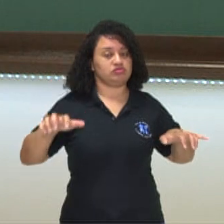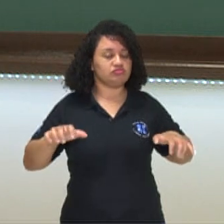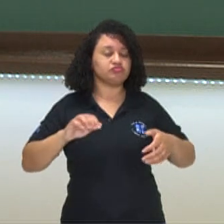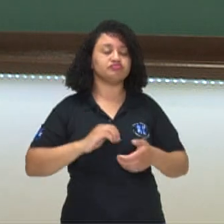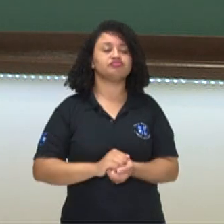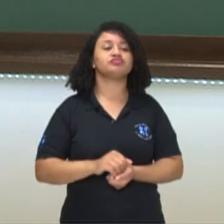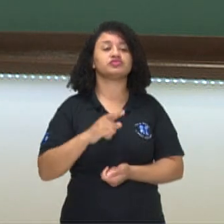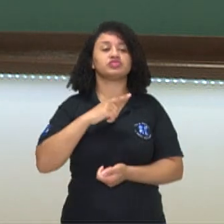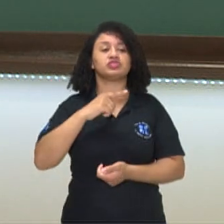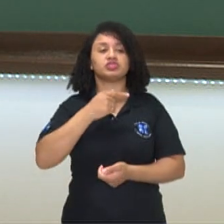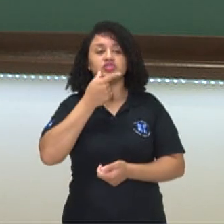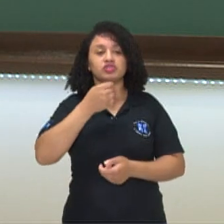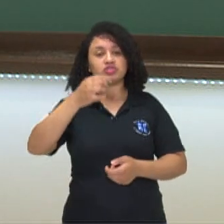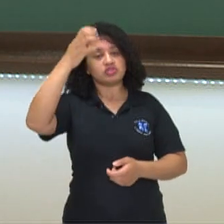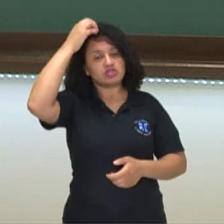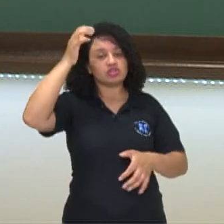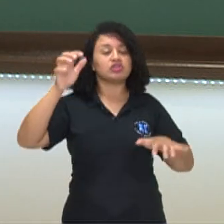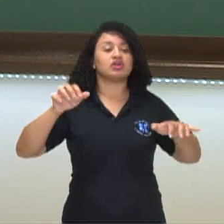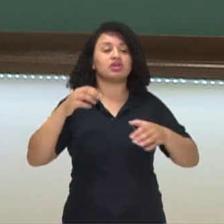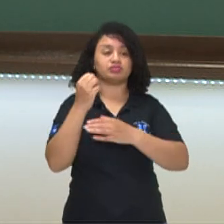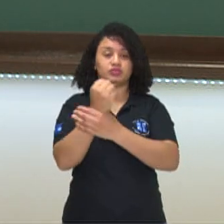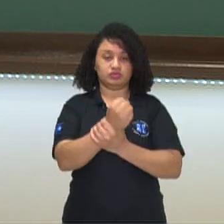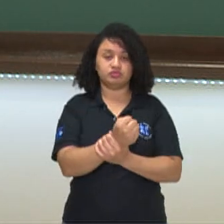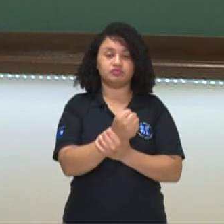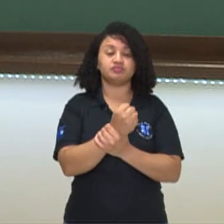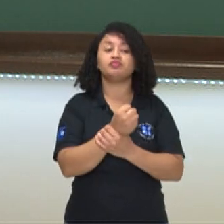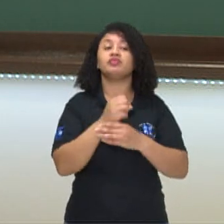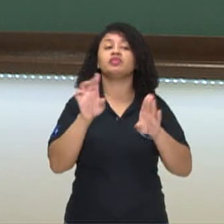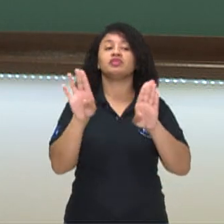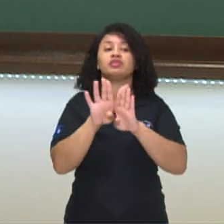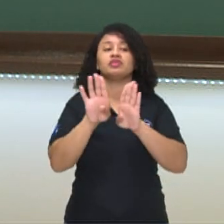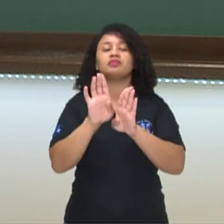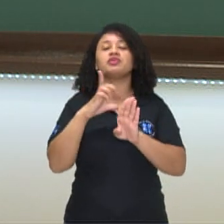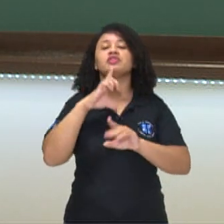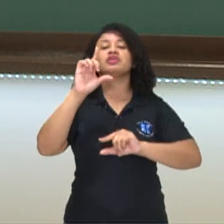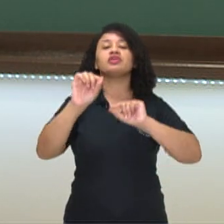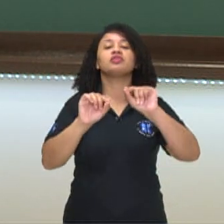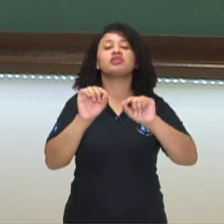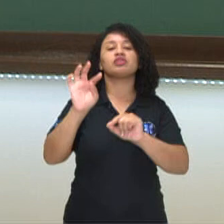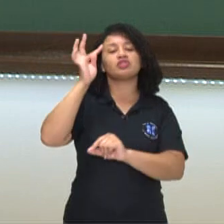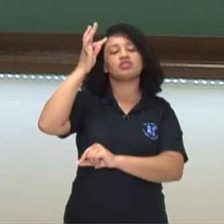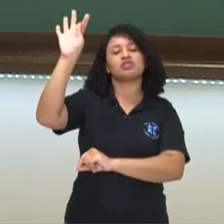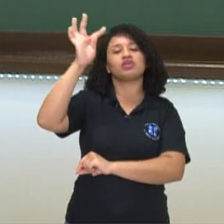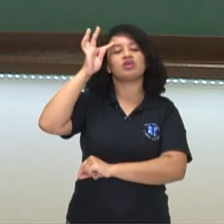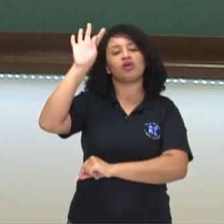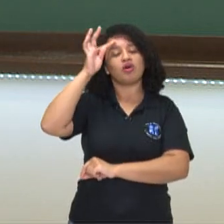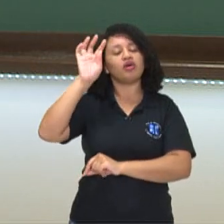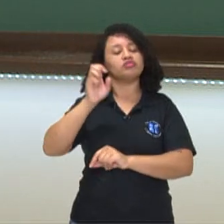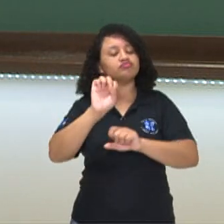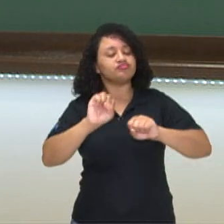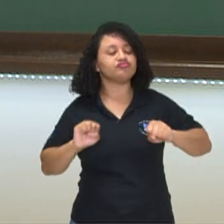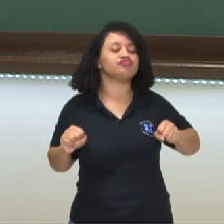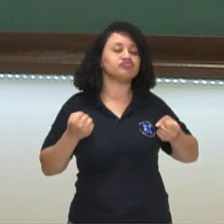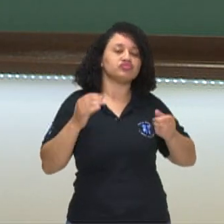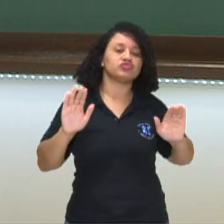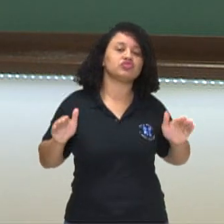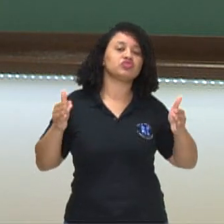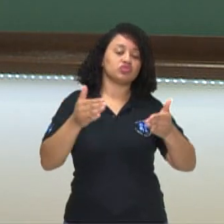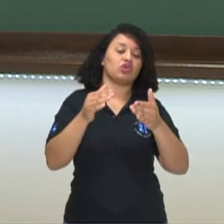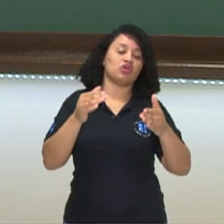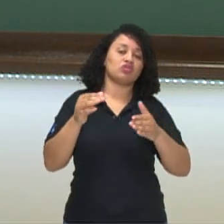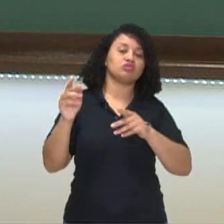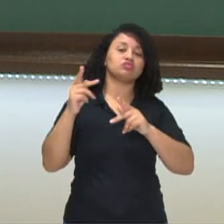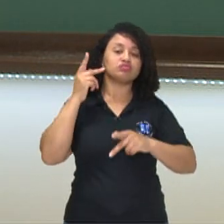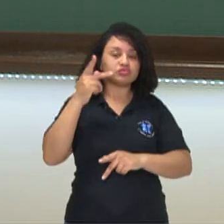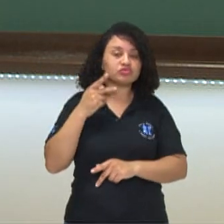monarcas absolutistas, nós vamos ter os teóricos, né, as pessoas que vão defender essa centralização política e